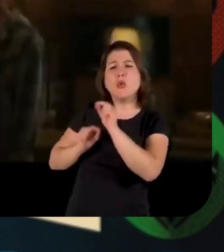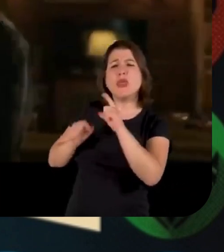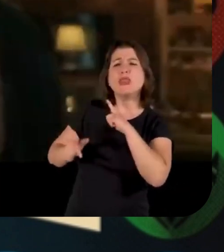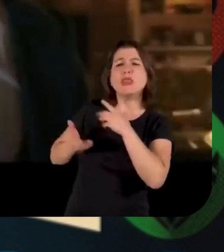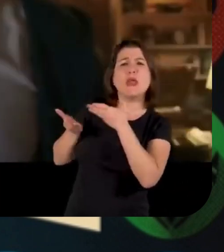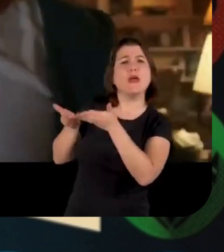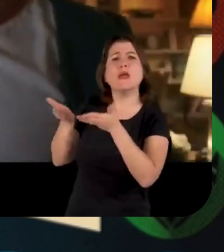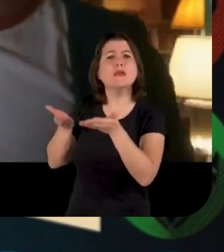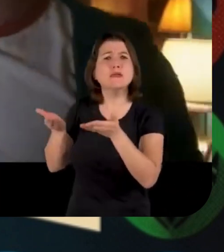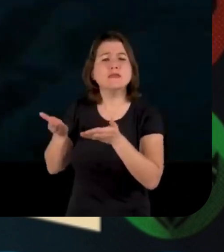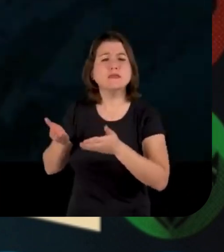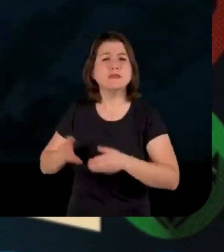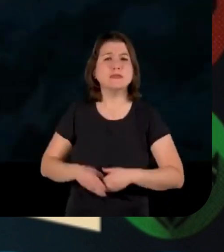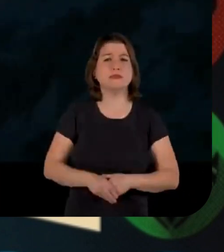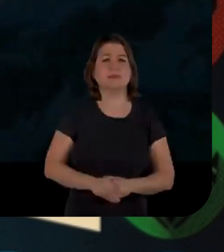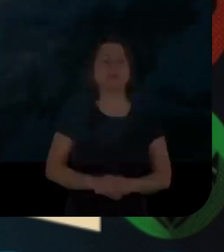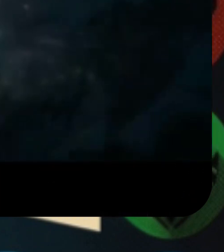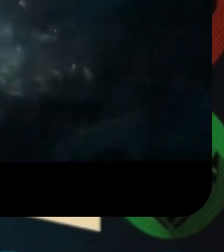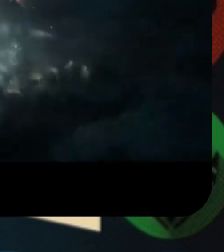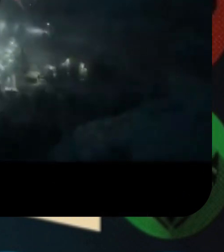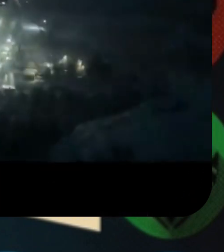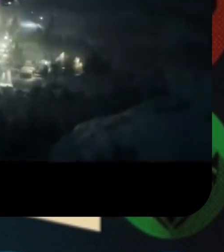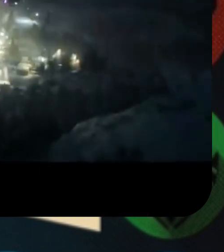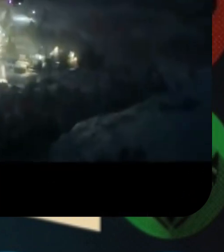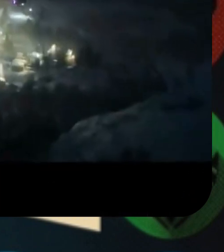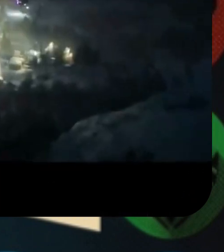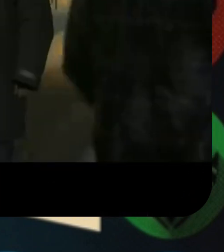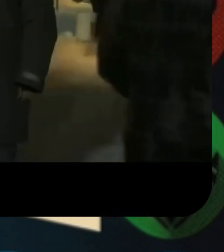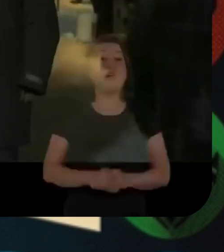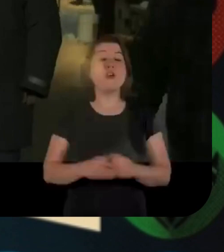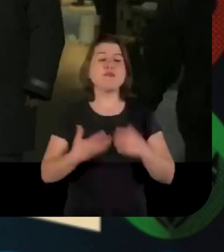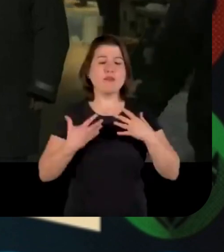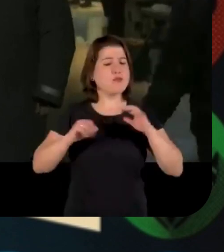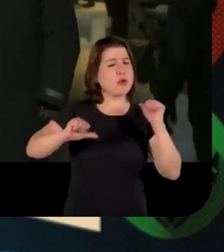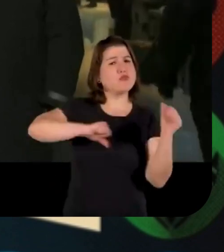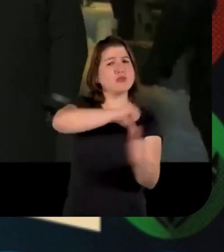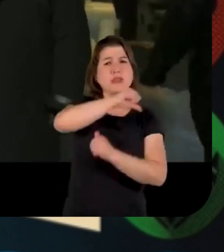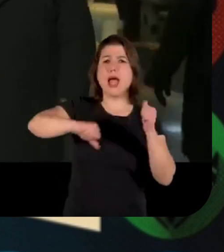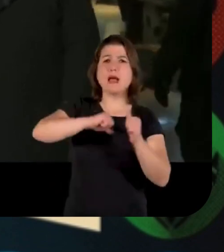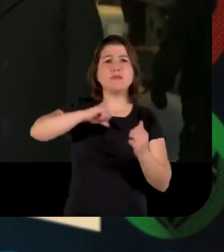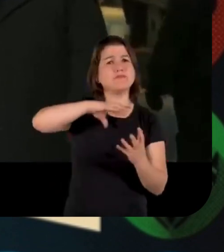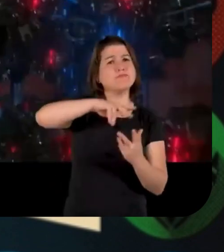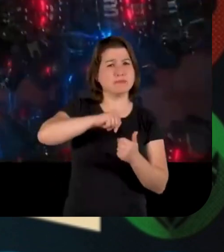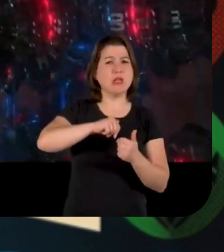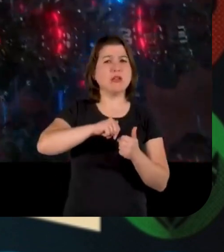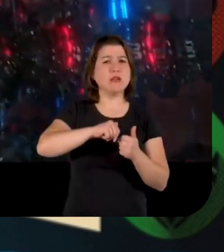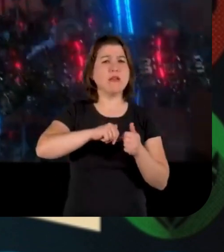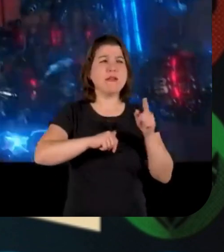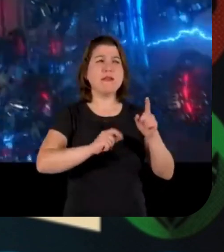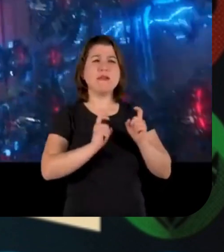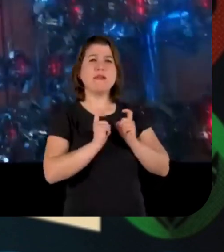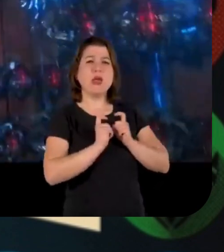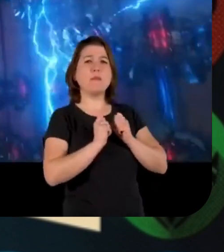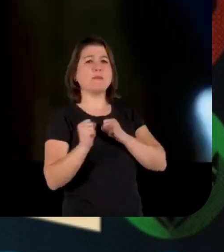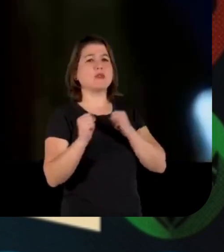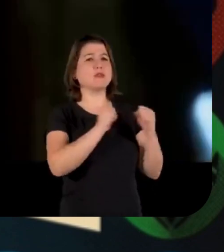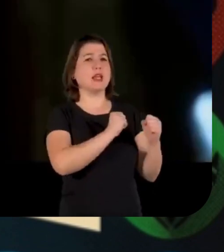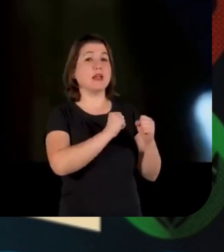Ben da nova na versão dele, né? E tem a mãe é meio esquecível no